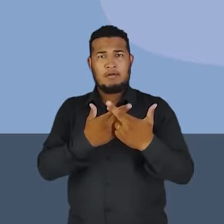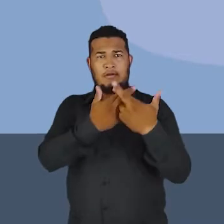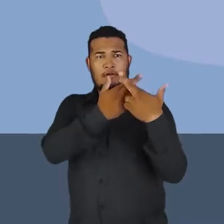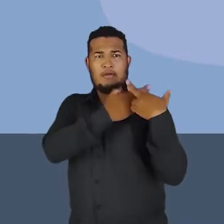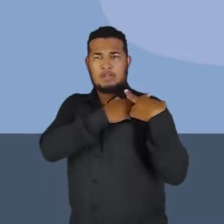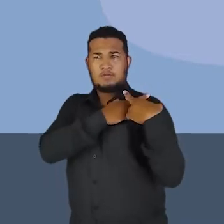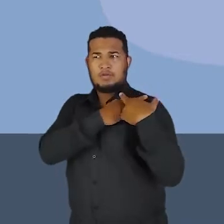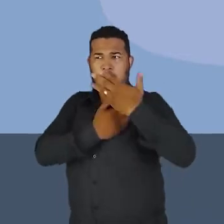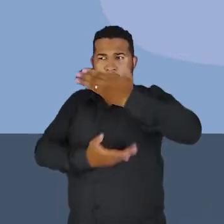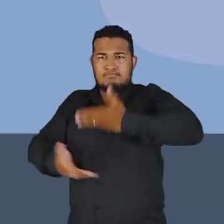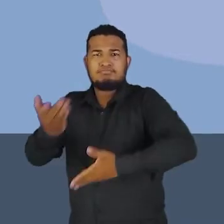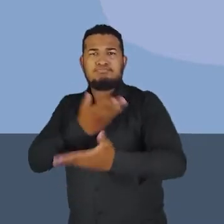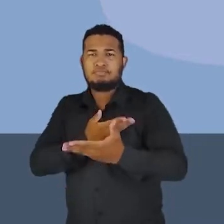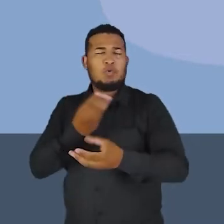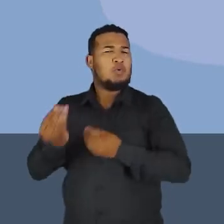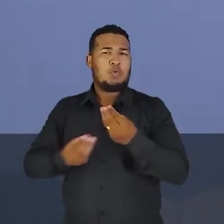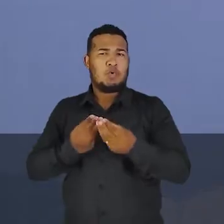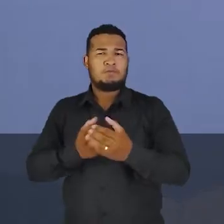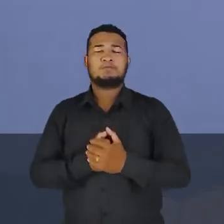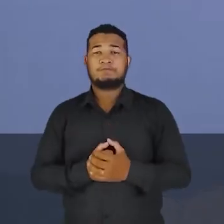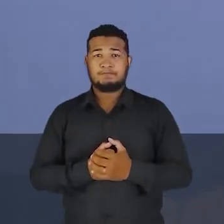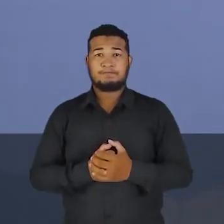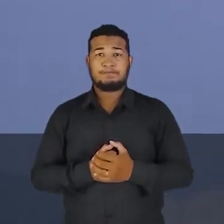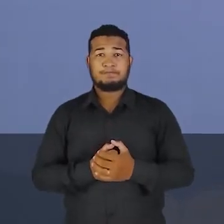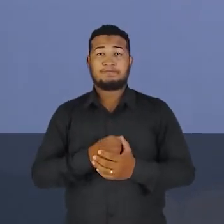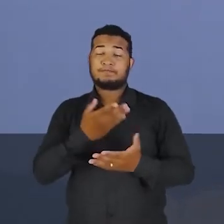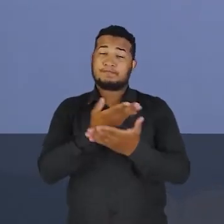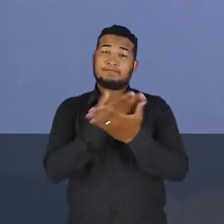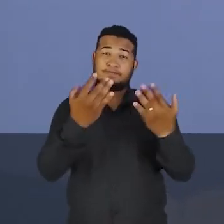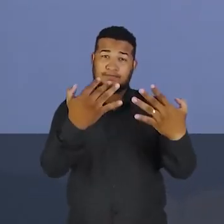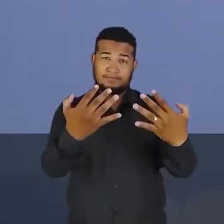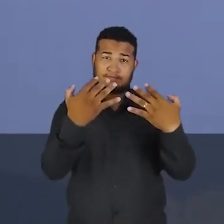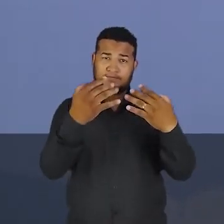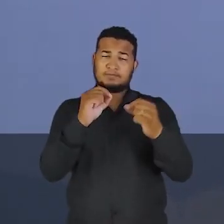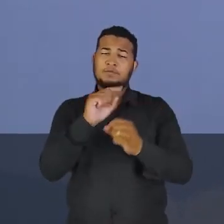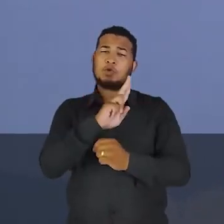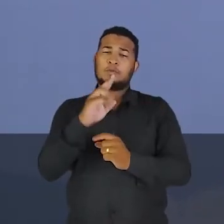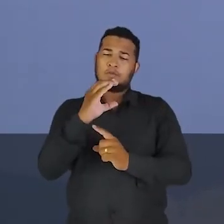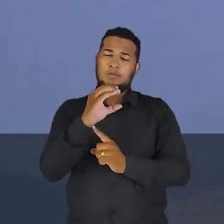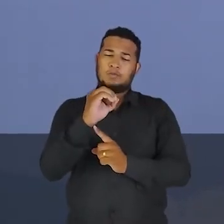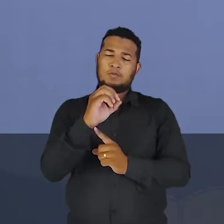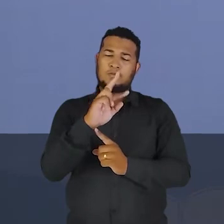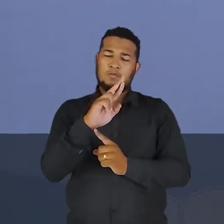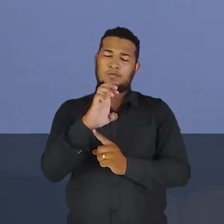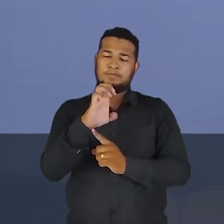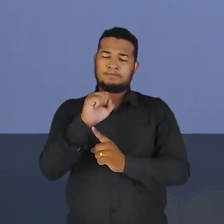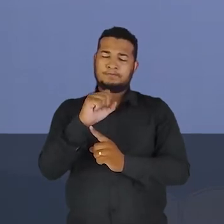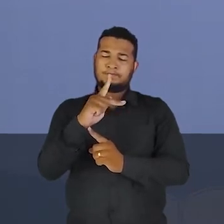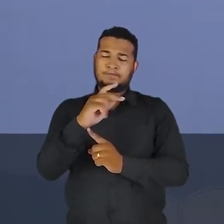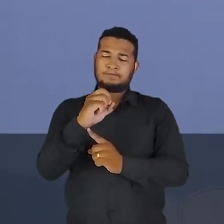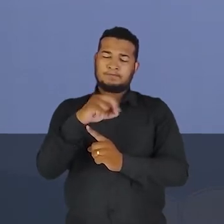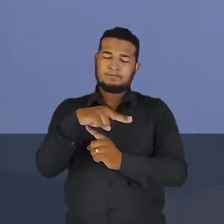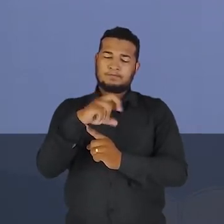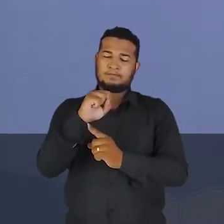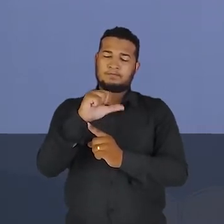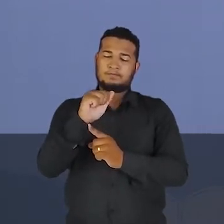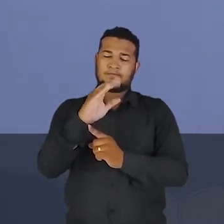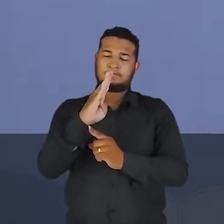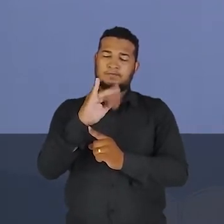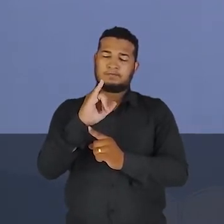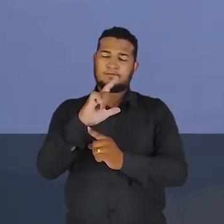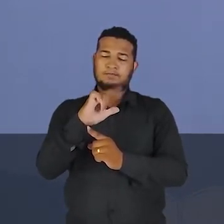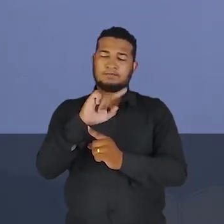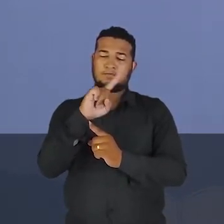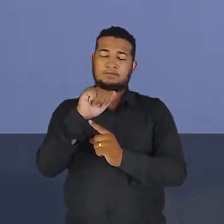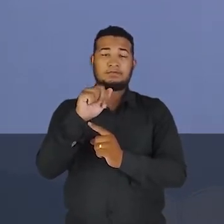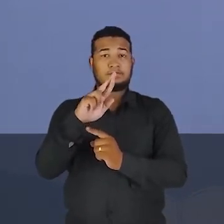Corresponsabilizar-se. O que significa isso? Meninos e meninas, corresponsabilizar-se significa que você precisa sentir parte